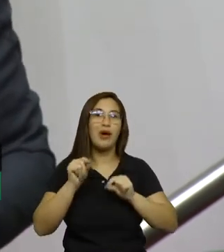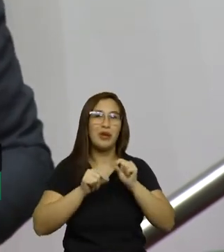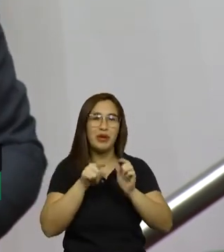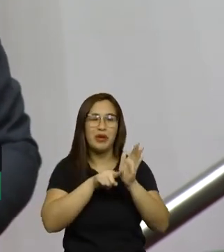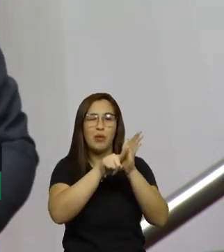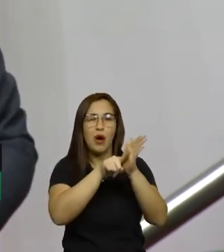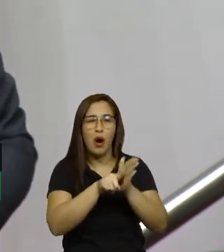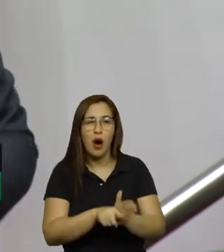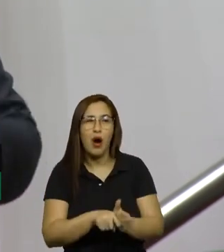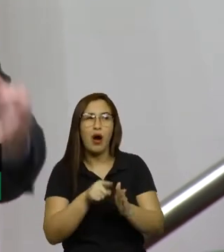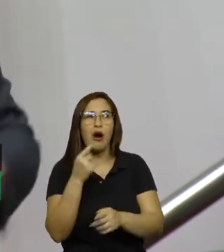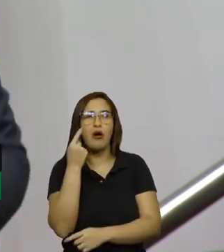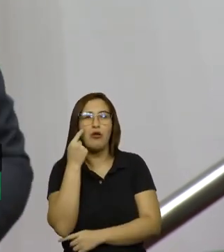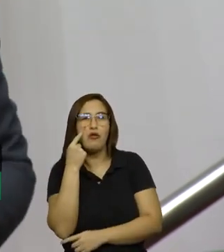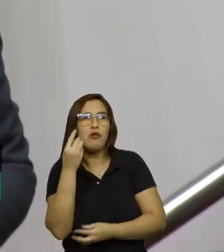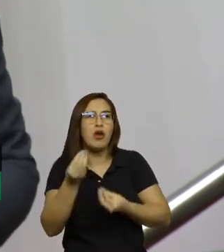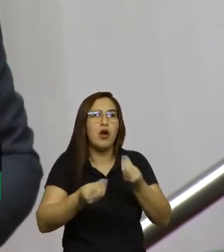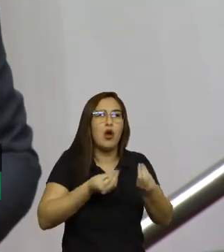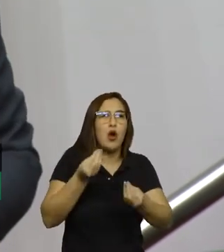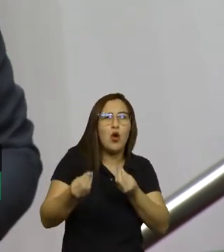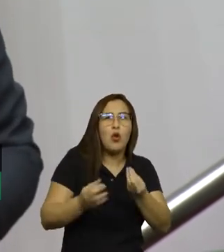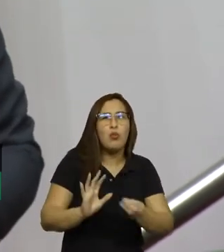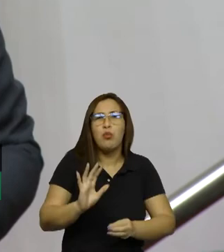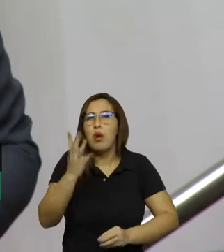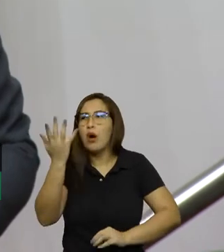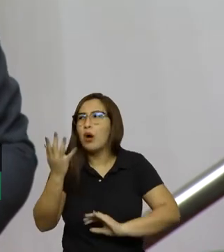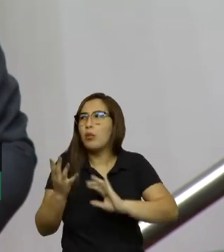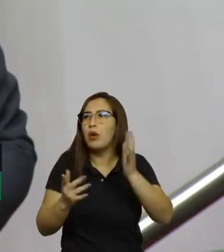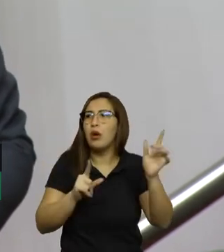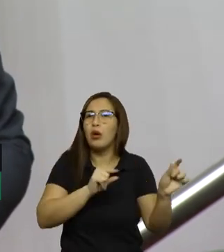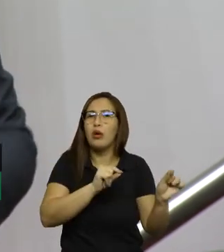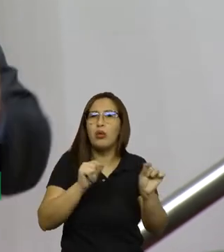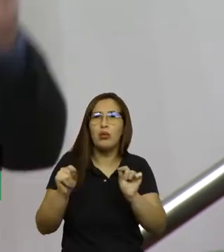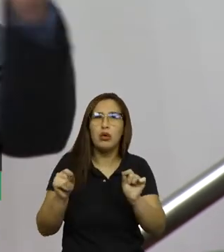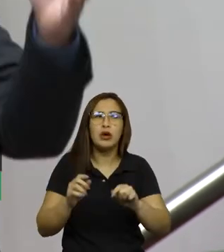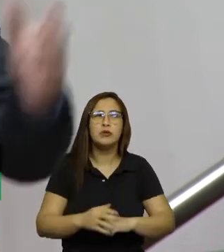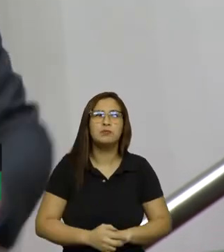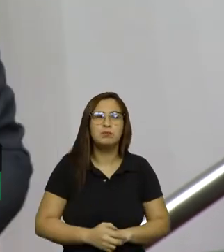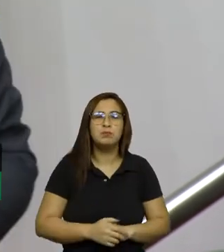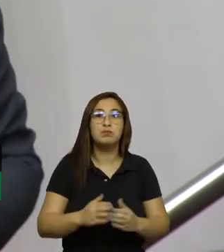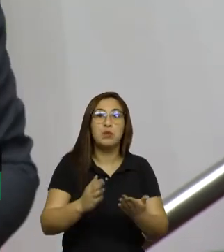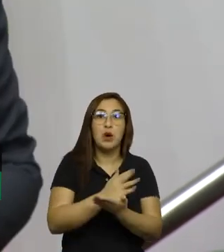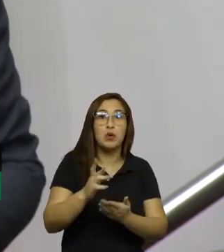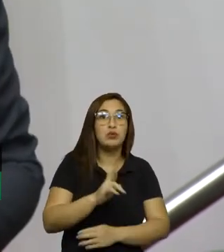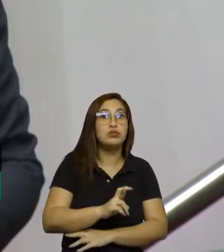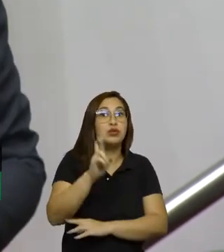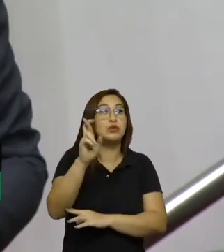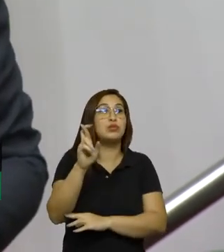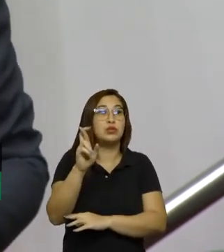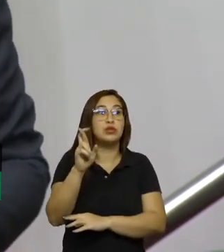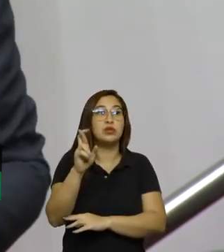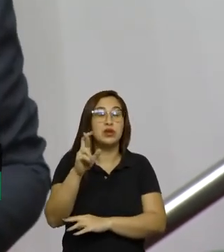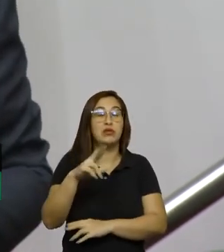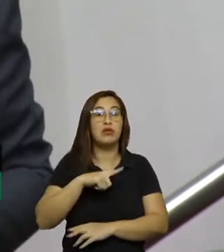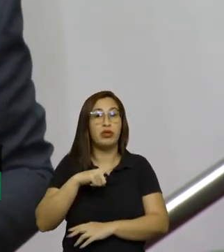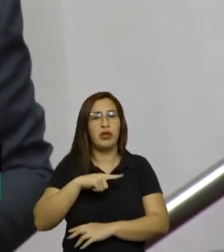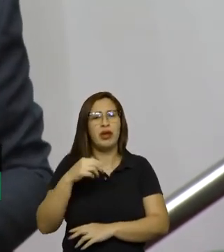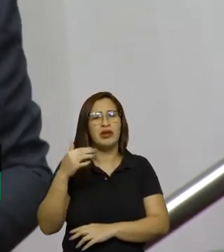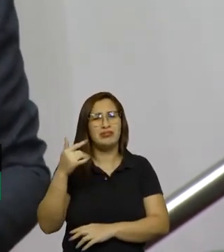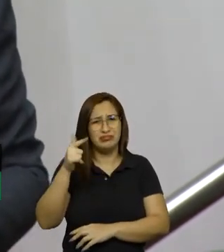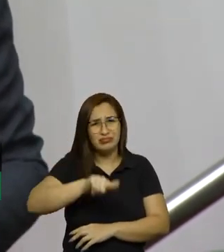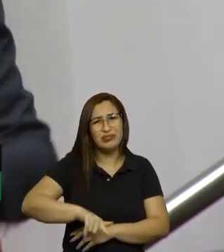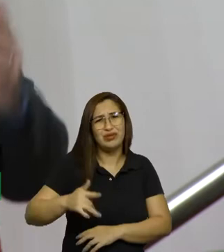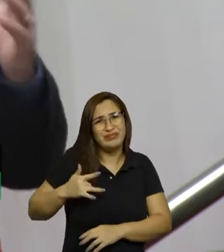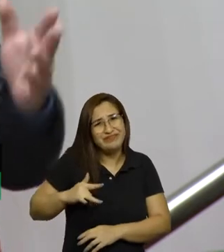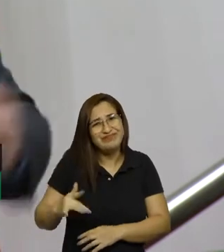as situações e cobrar dos responsáveis. Então, trago essa situação lamentável novamente, né? Espero que